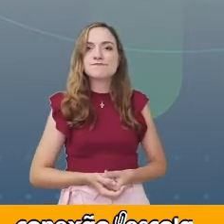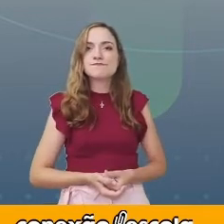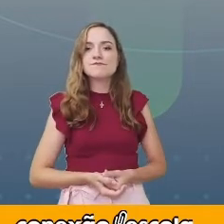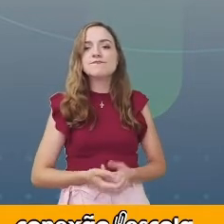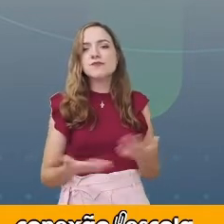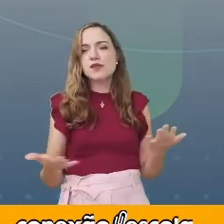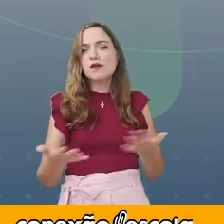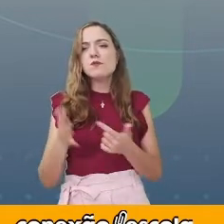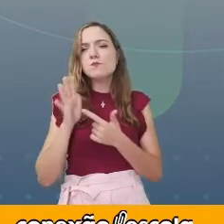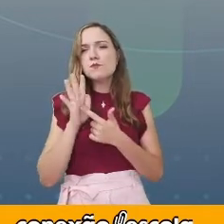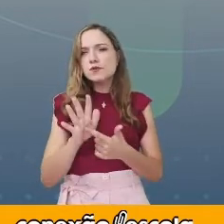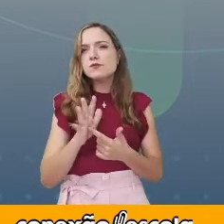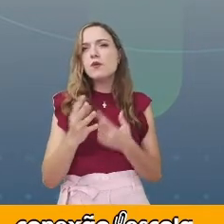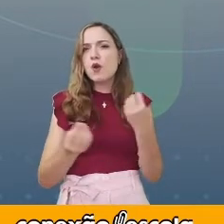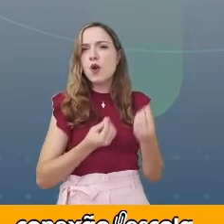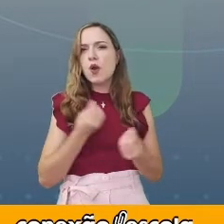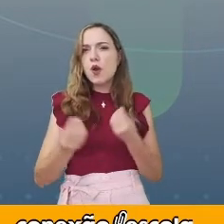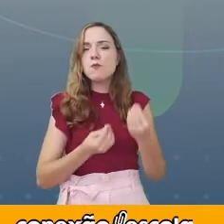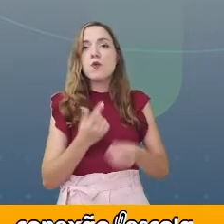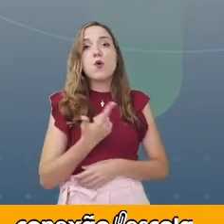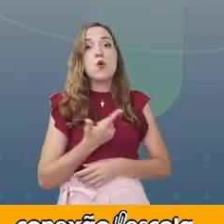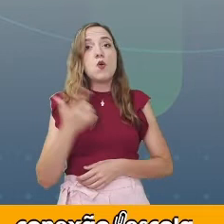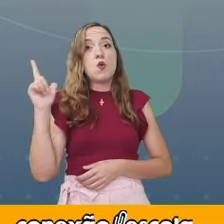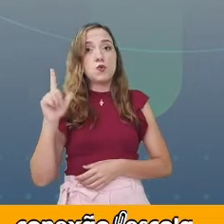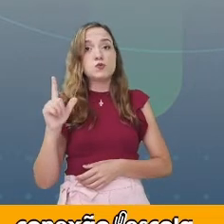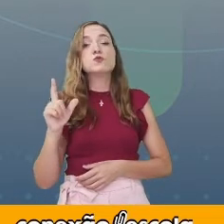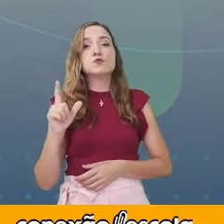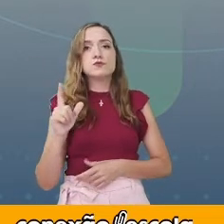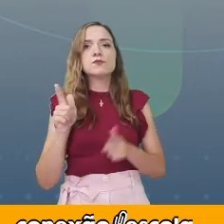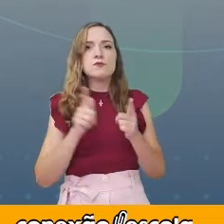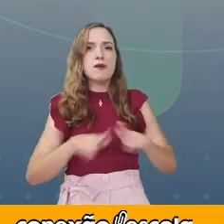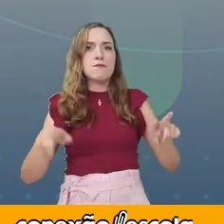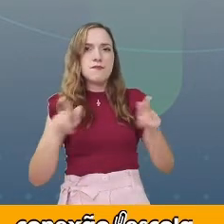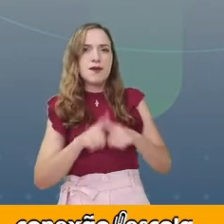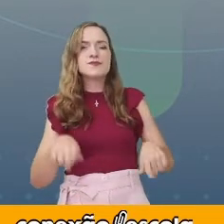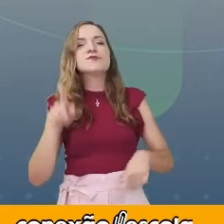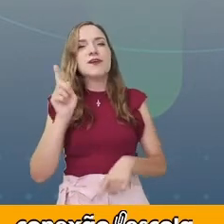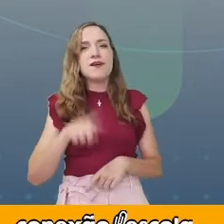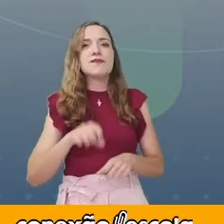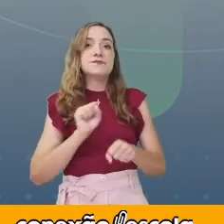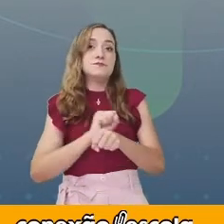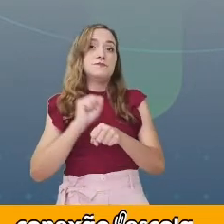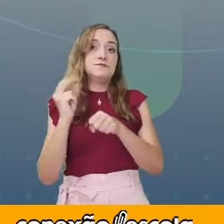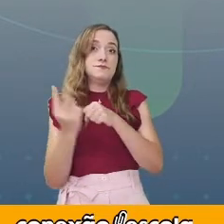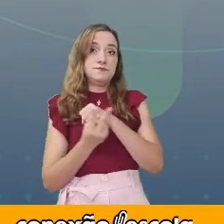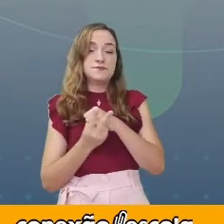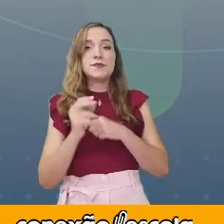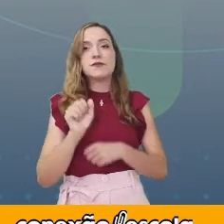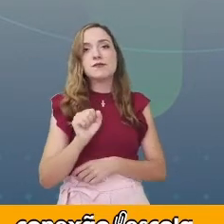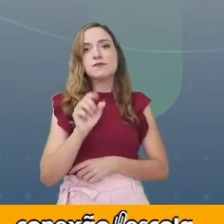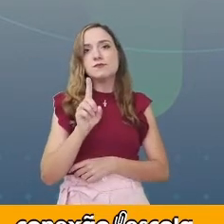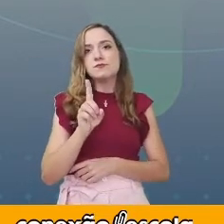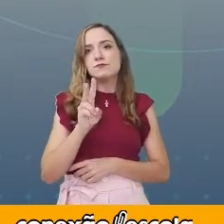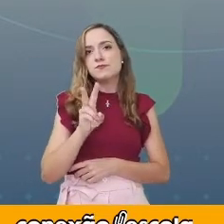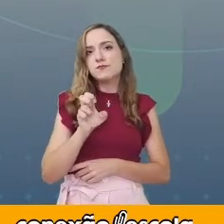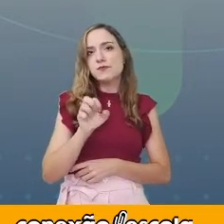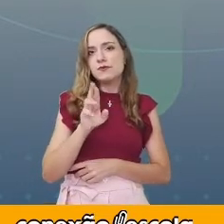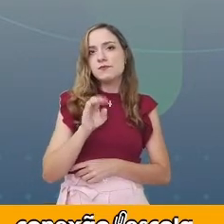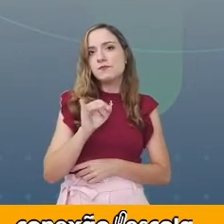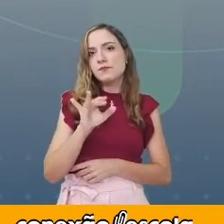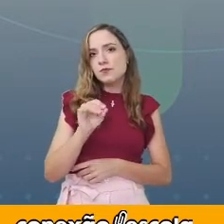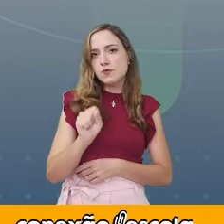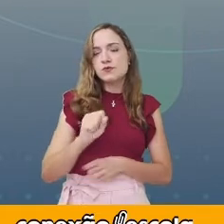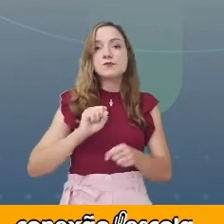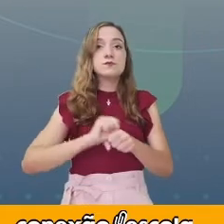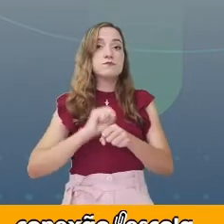Bem, vamos agora observar uma outra classe gramatical, que é a classe dos advérbios, que também podem